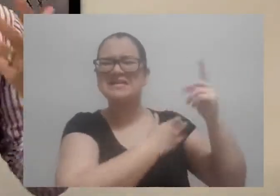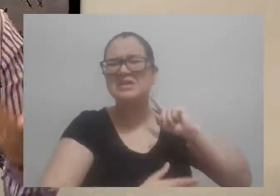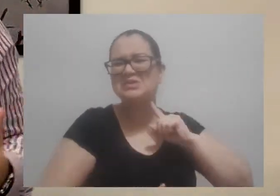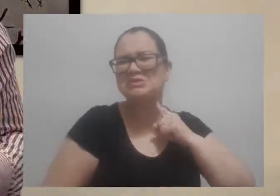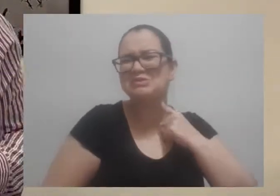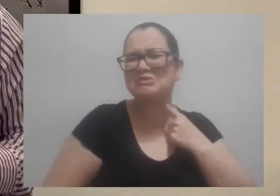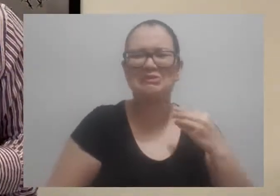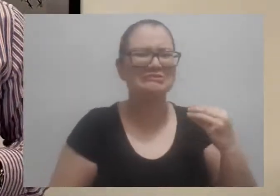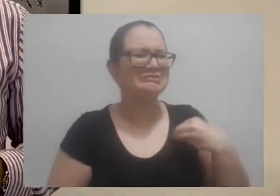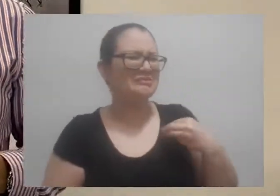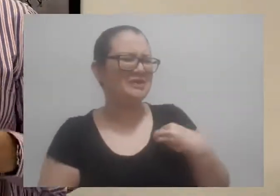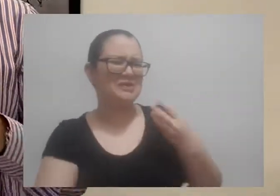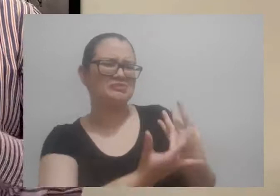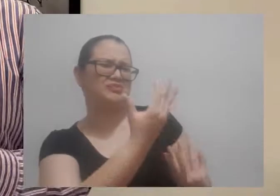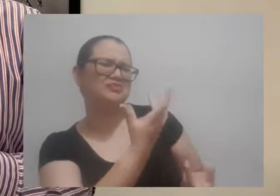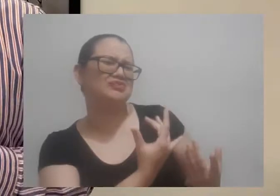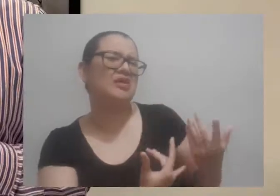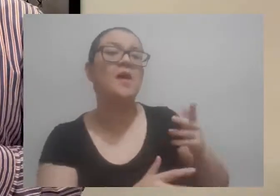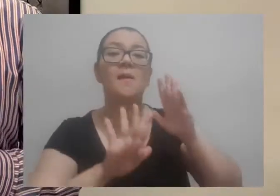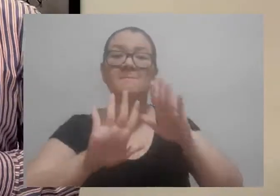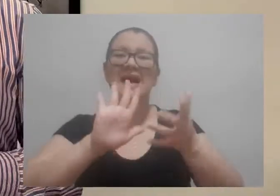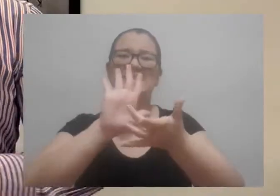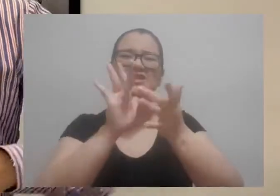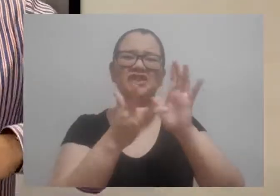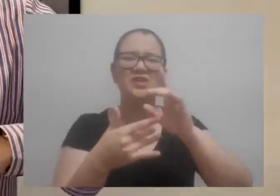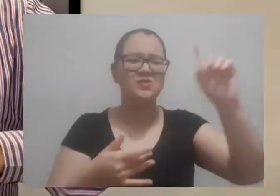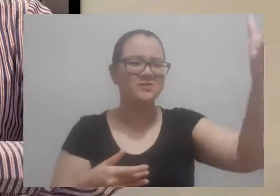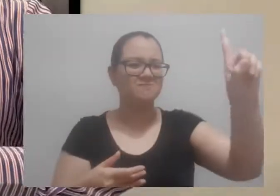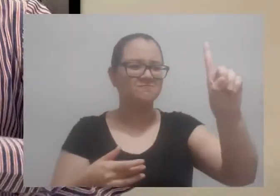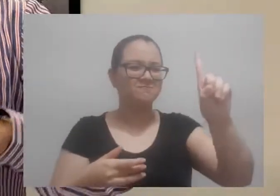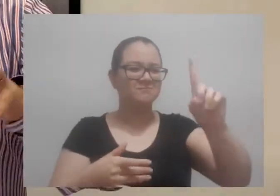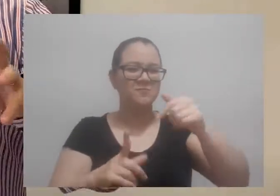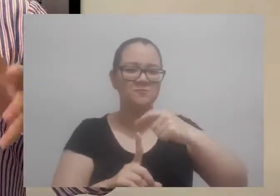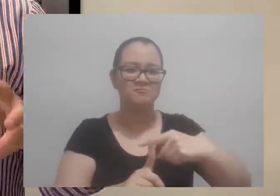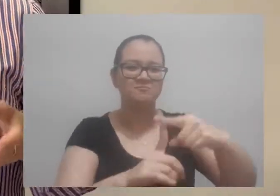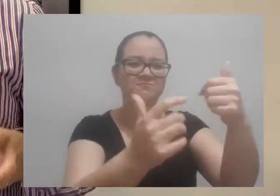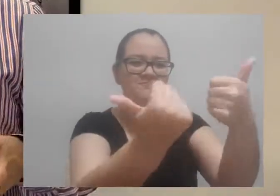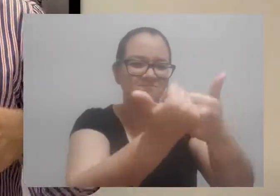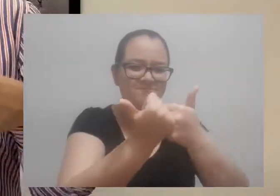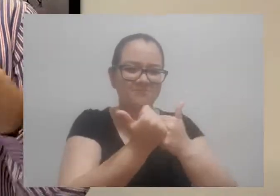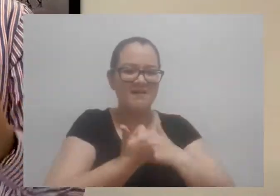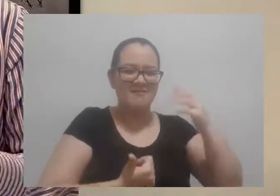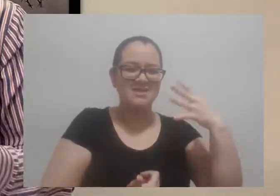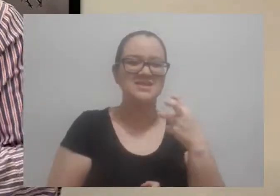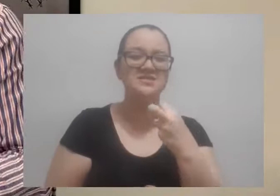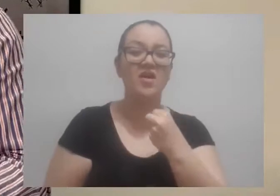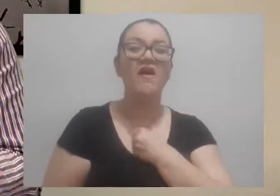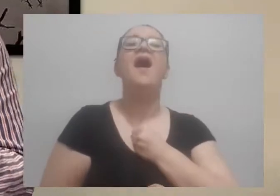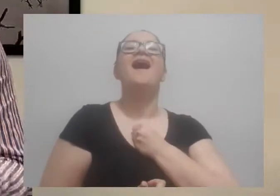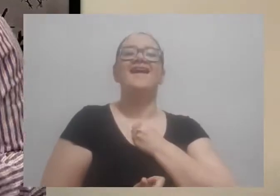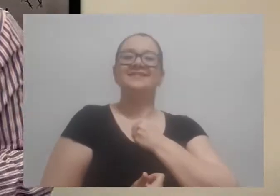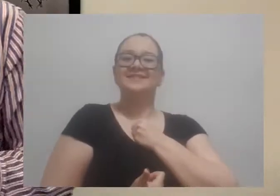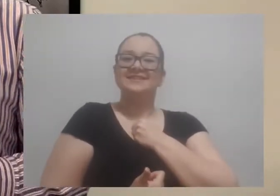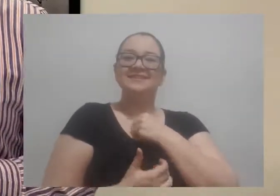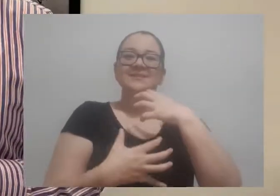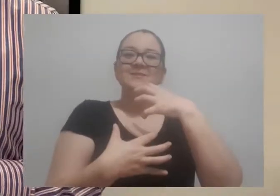pode realmente demonstrar esse amor verdadeiro, né, sem essas restrições que muitas vezes nós colocamos para